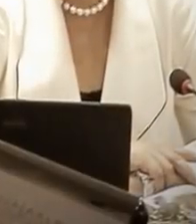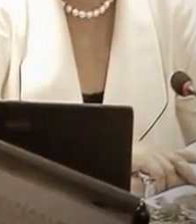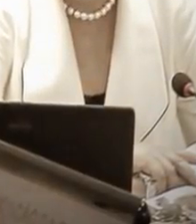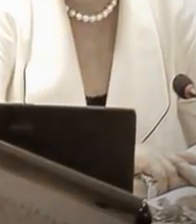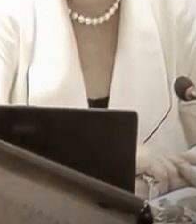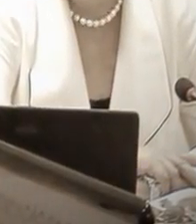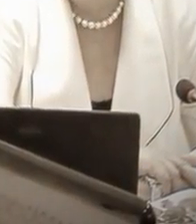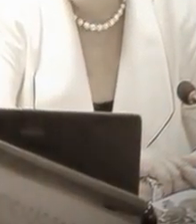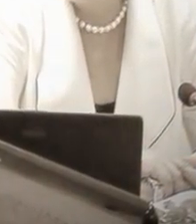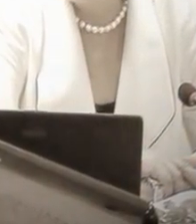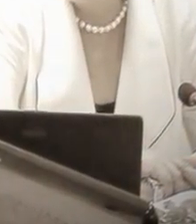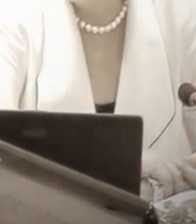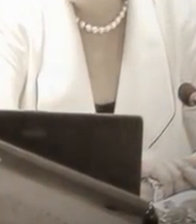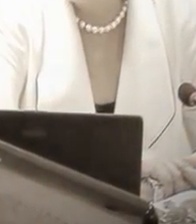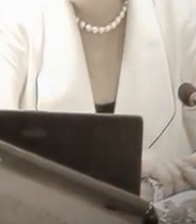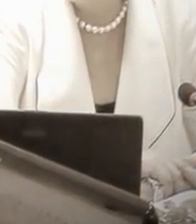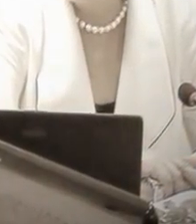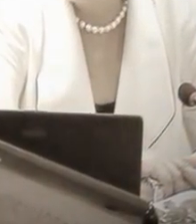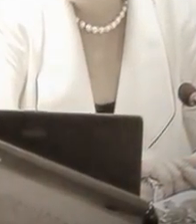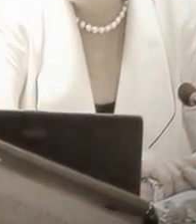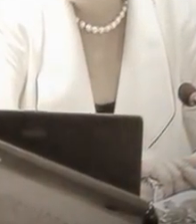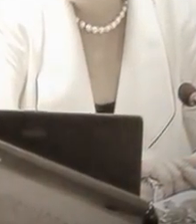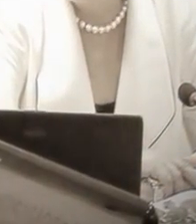lá café com a presidenta